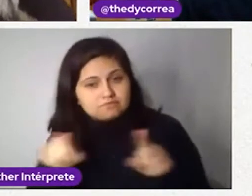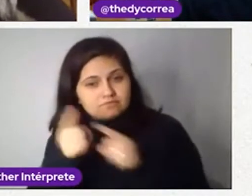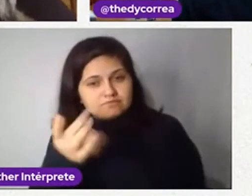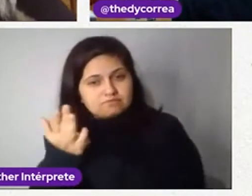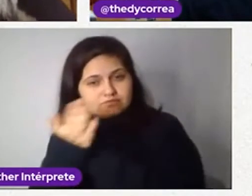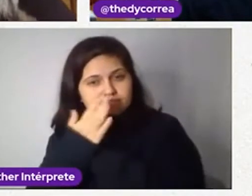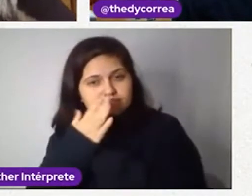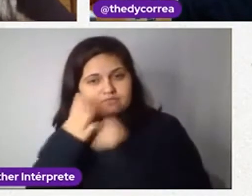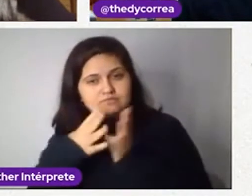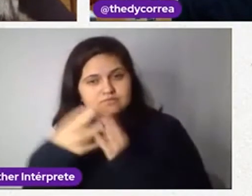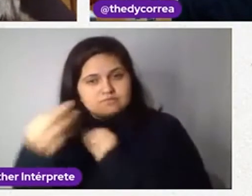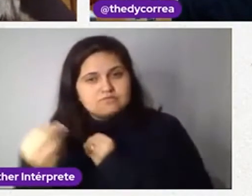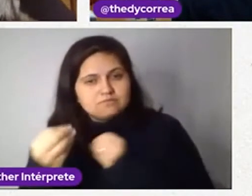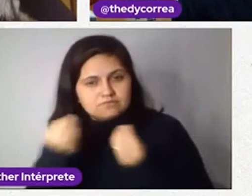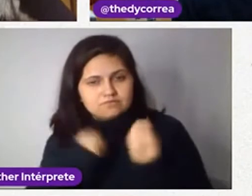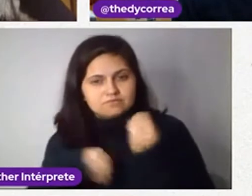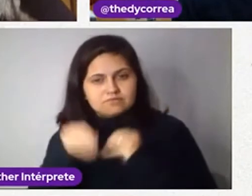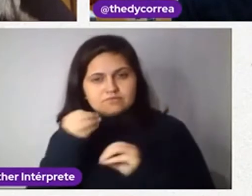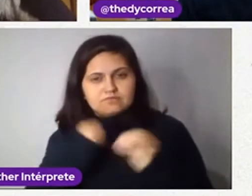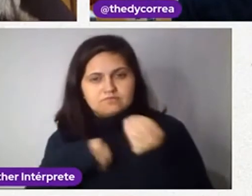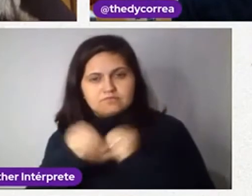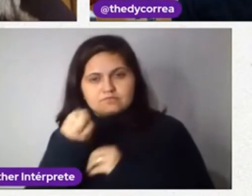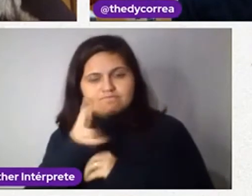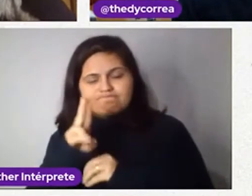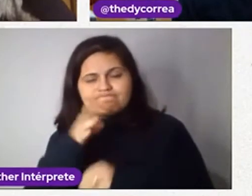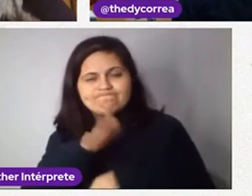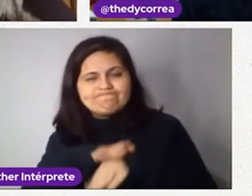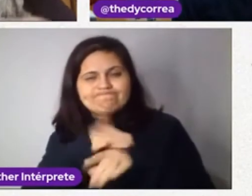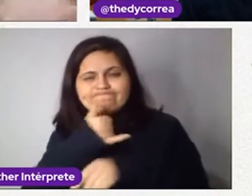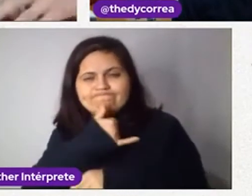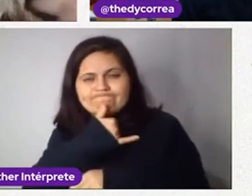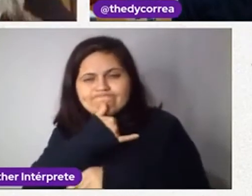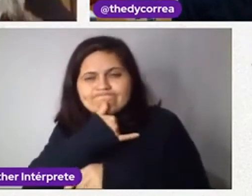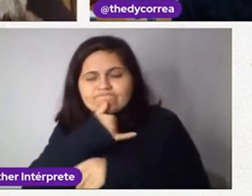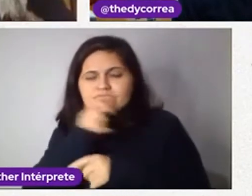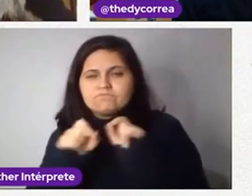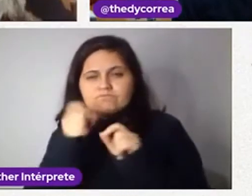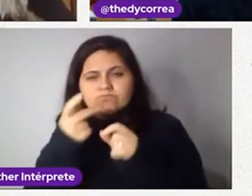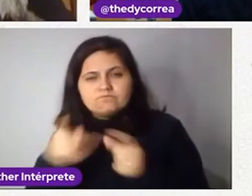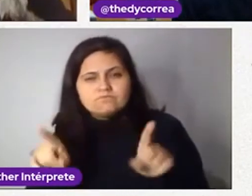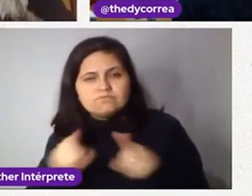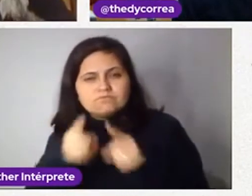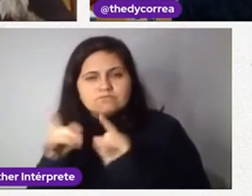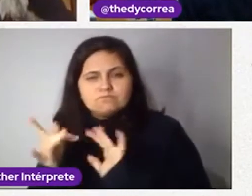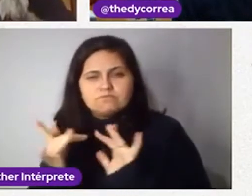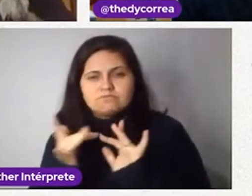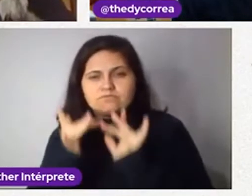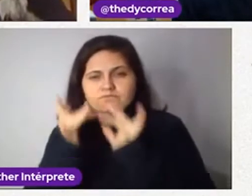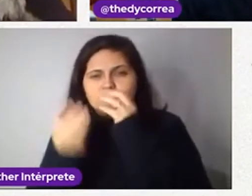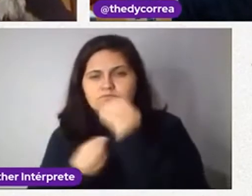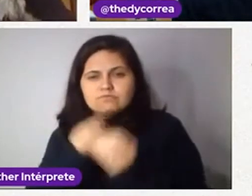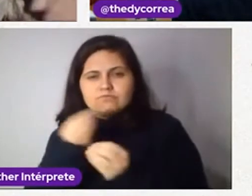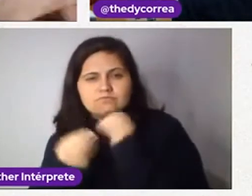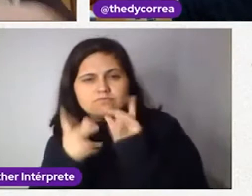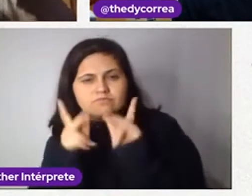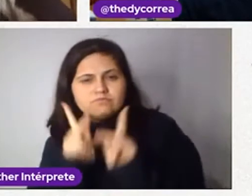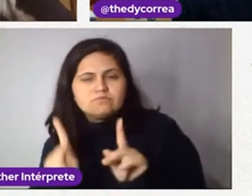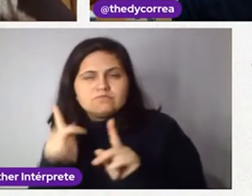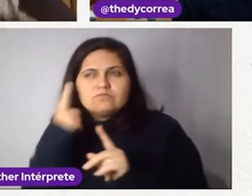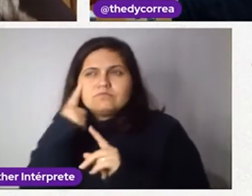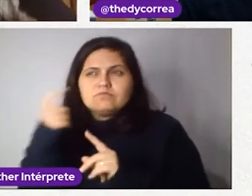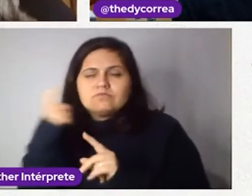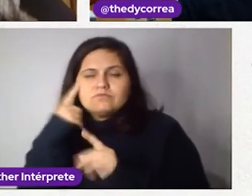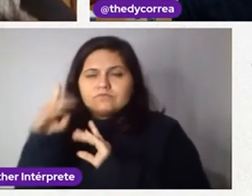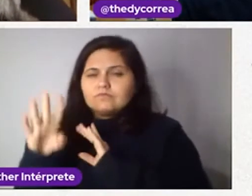da depressão ou de um momento de tristeza, que a tua música foi a música que tocou e quando as pessoas estava tocando quando as pessoas